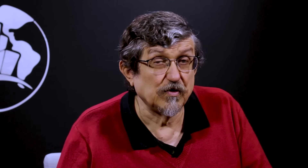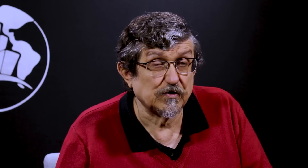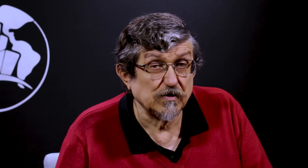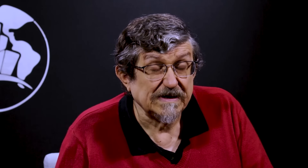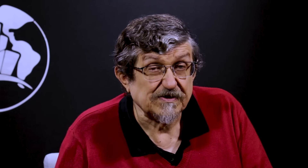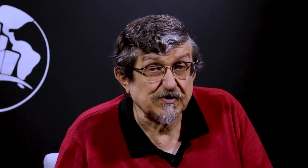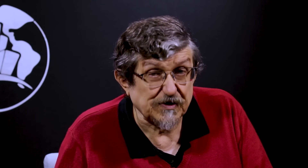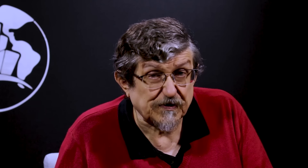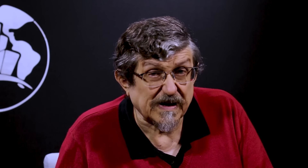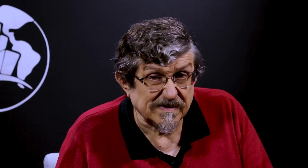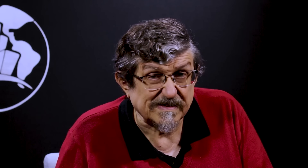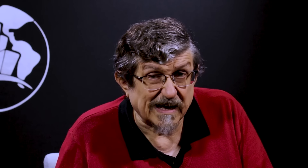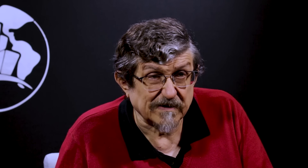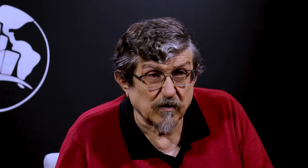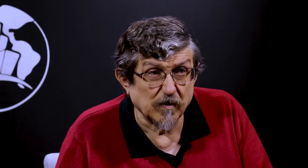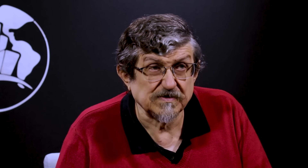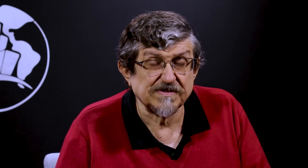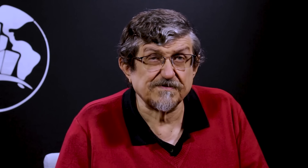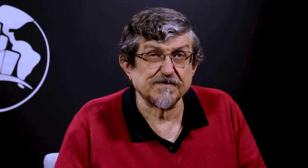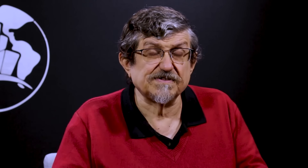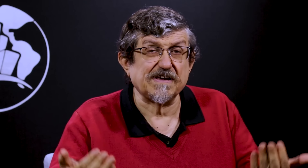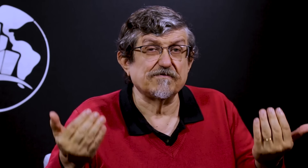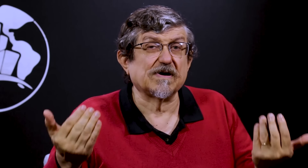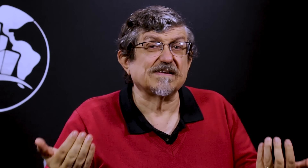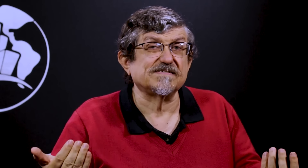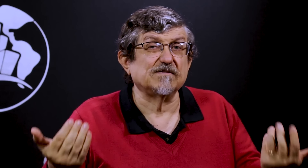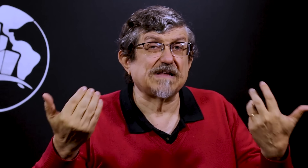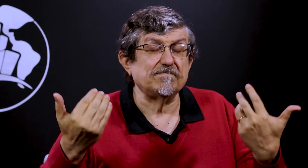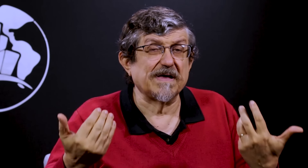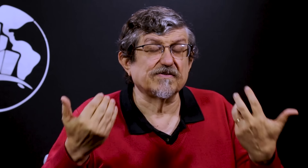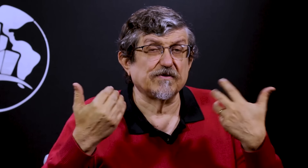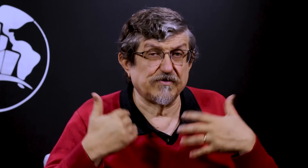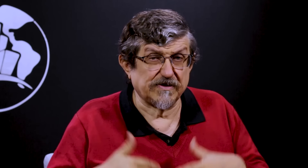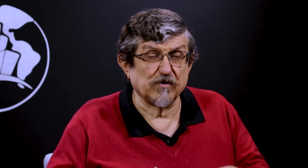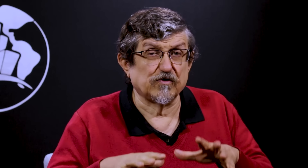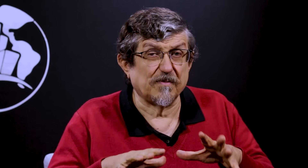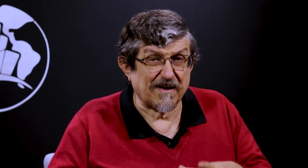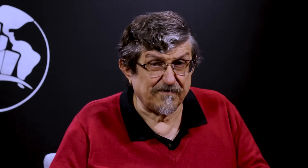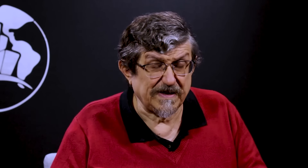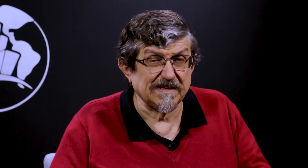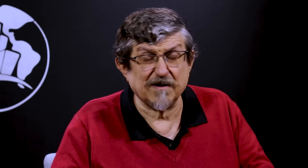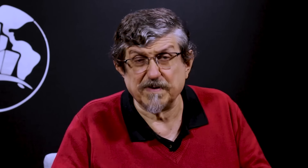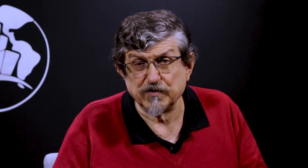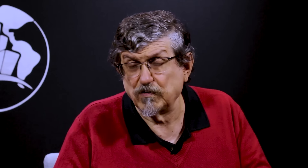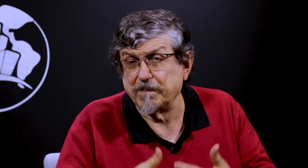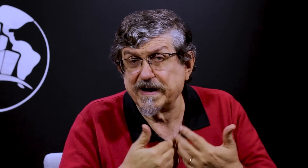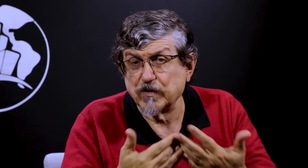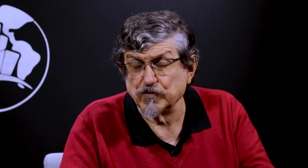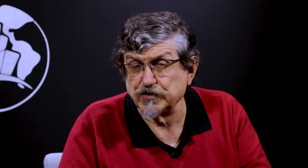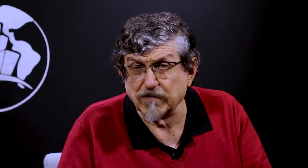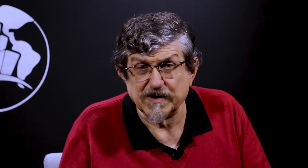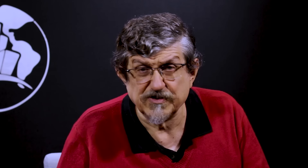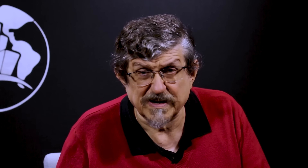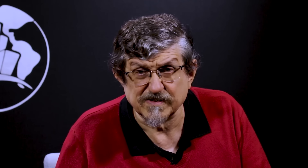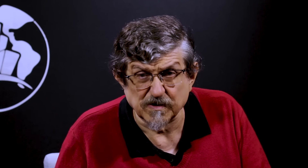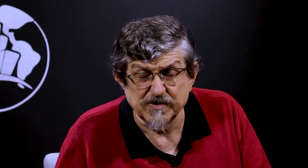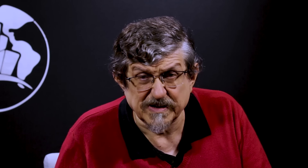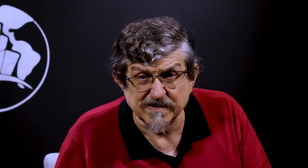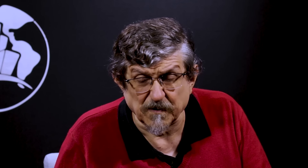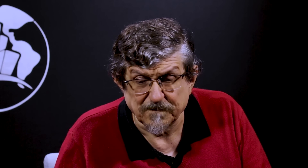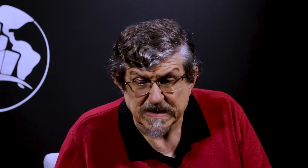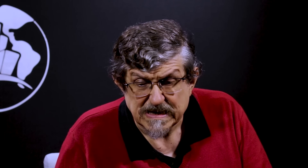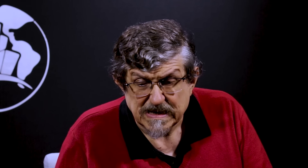valor muito diferenciado, como se fosse a invocação da bênção de Deus sobre a vida da pessoa para continuar de